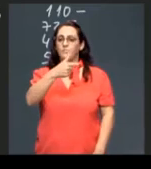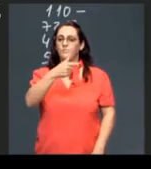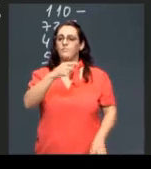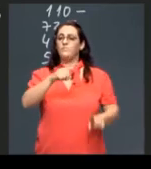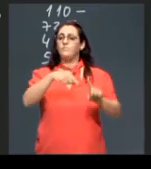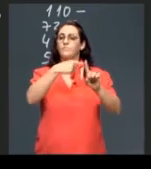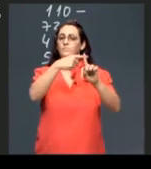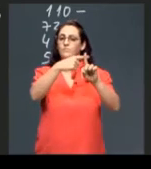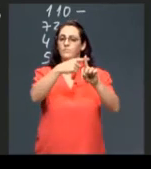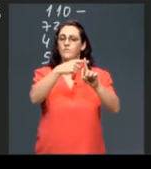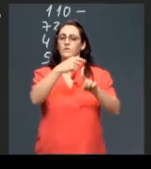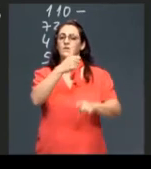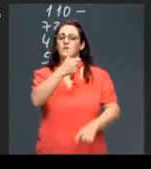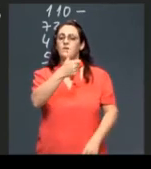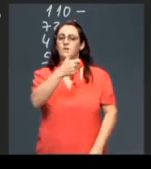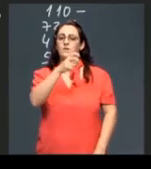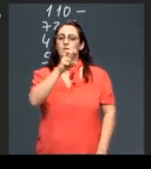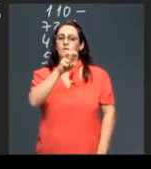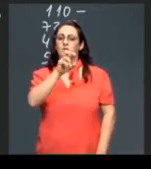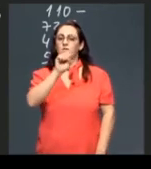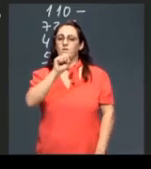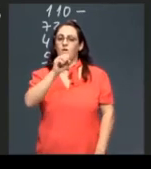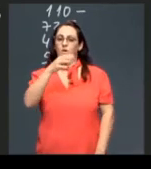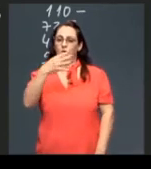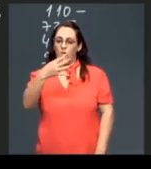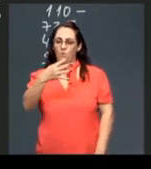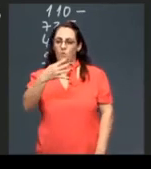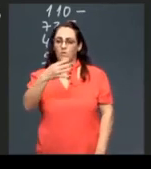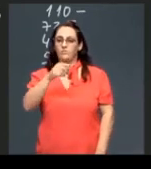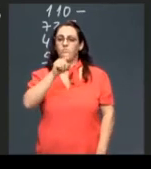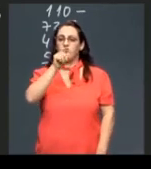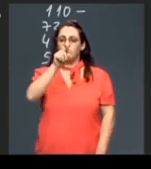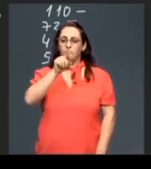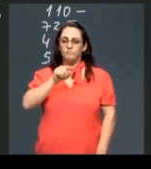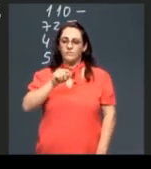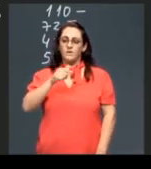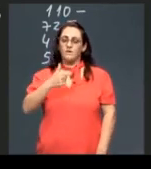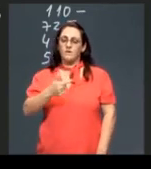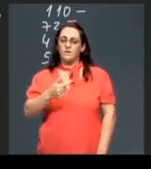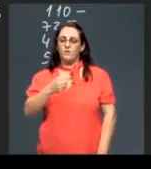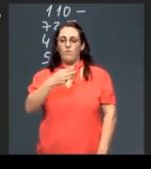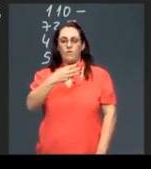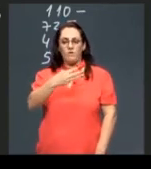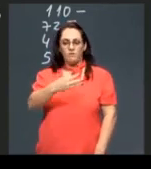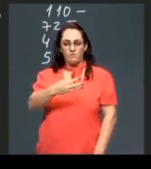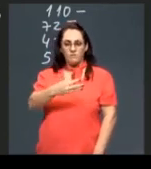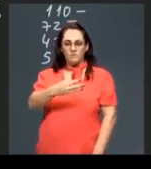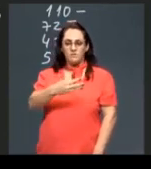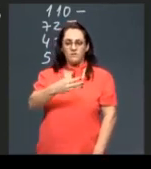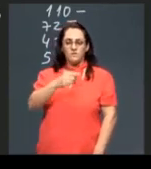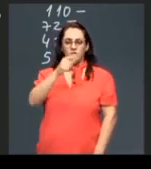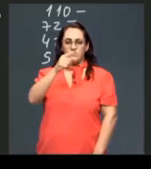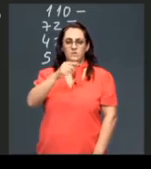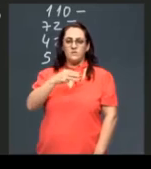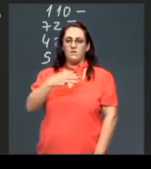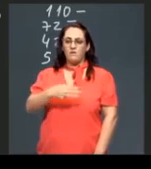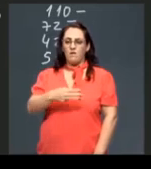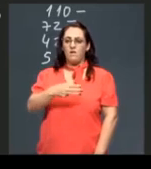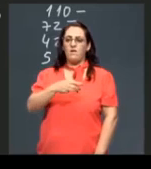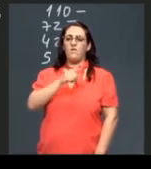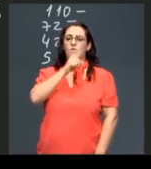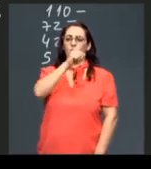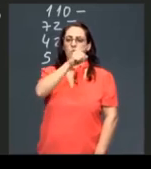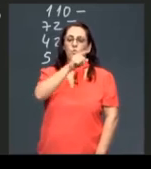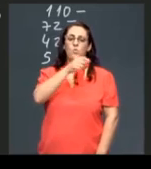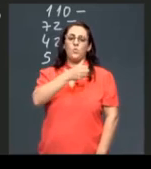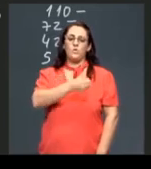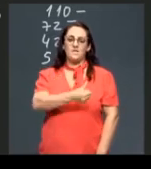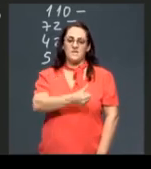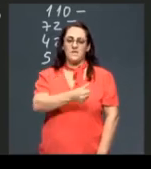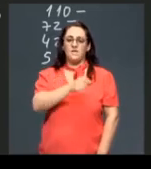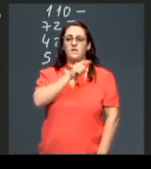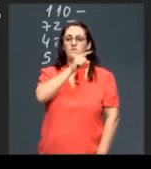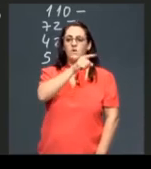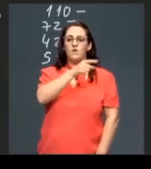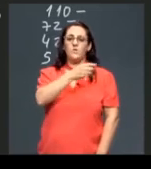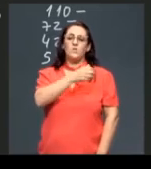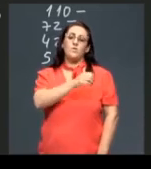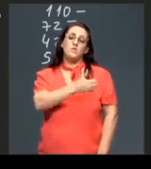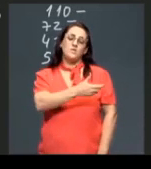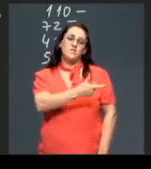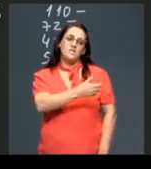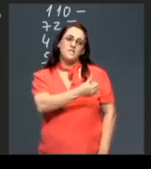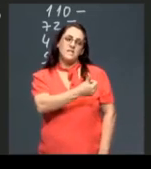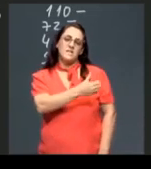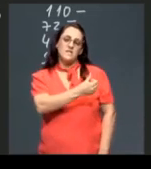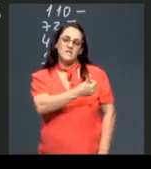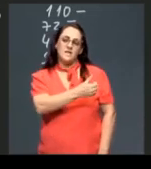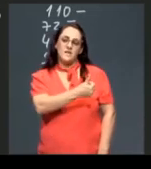1. 7 mais 8, 15. Com 1, 16. Vai 1. 5 mais 1, 6. E 1. E esses dois